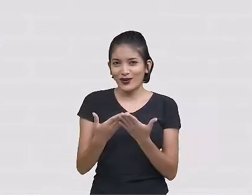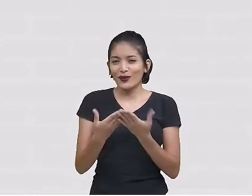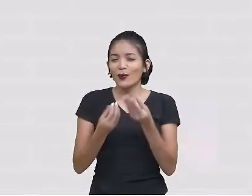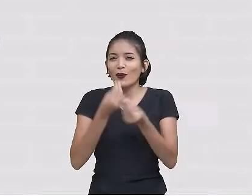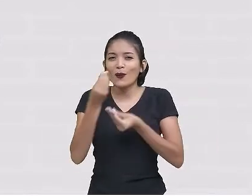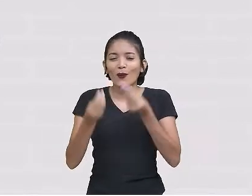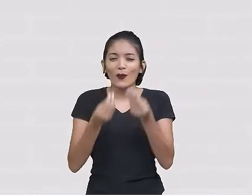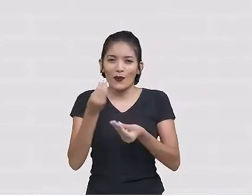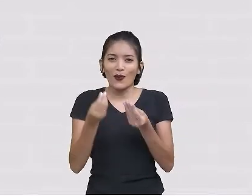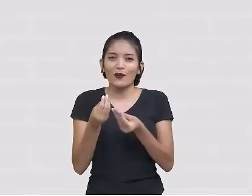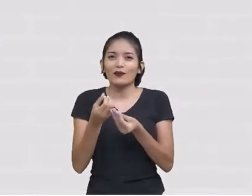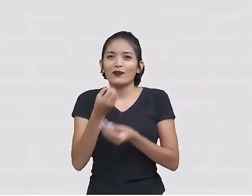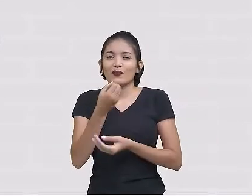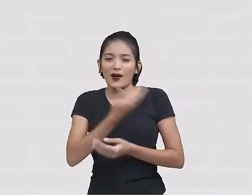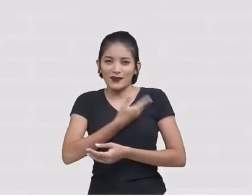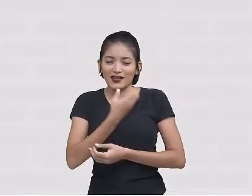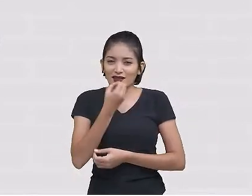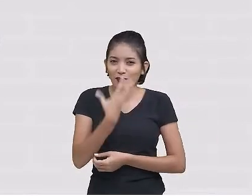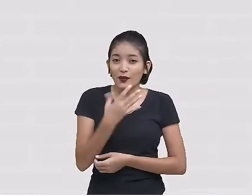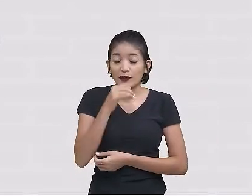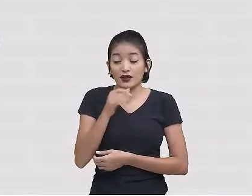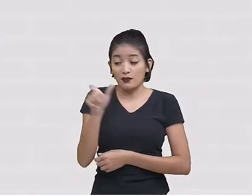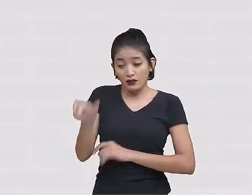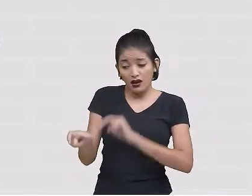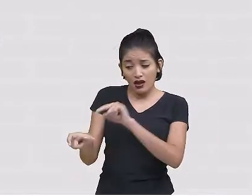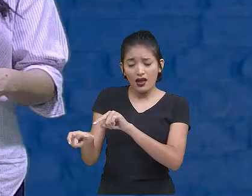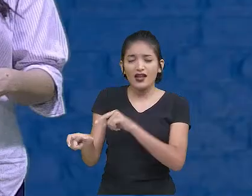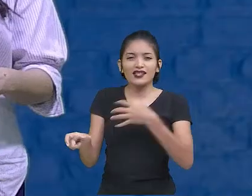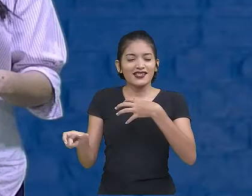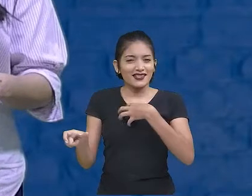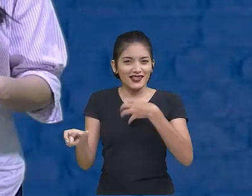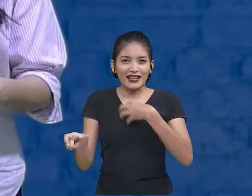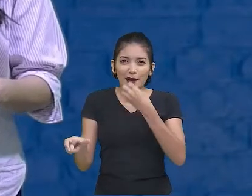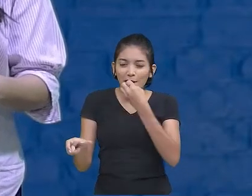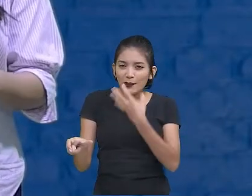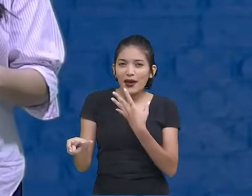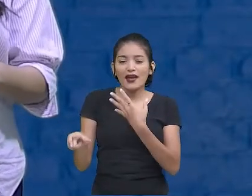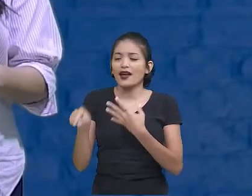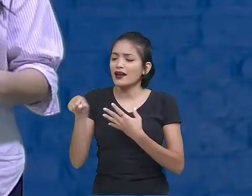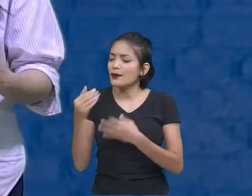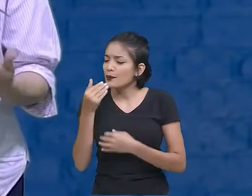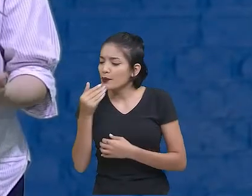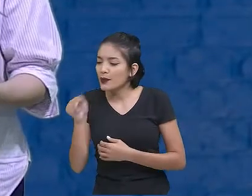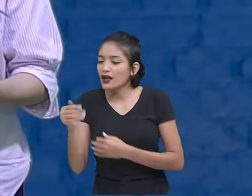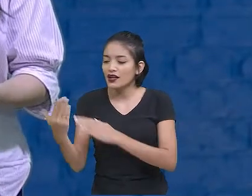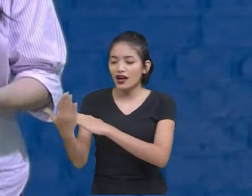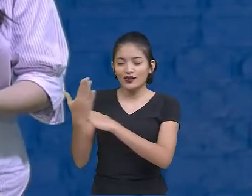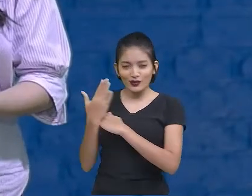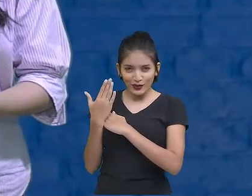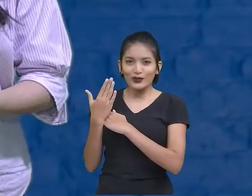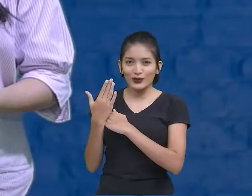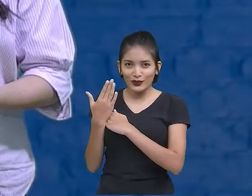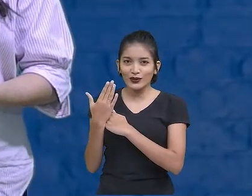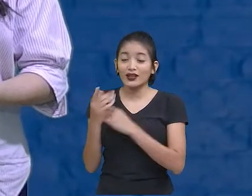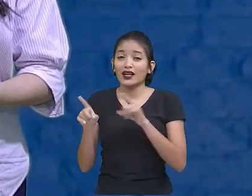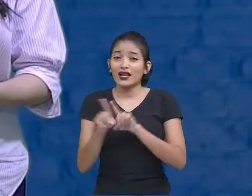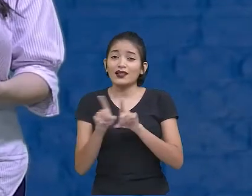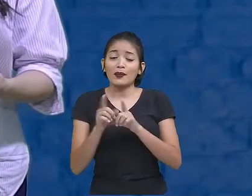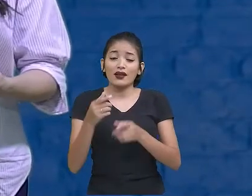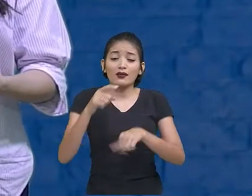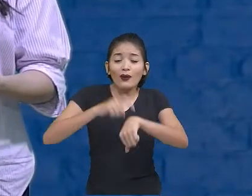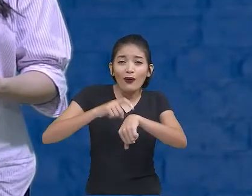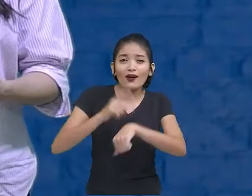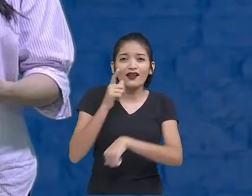dentro da escola? É aquele colega em que eu me sinto bem, em pedir ajuda, de estar na hora do recreio,